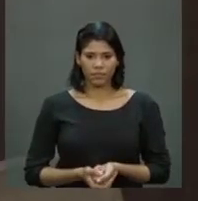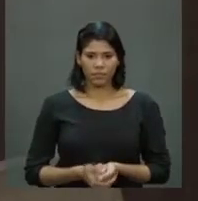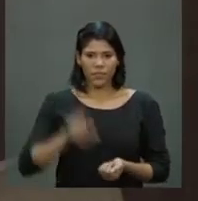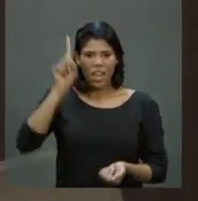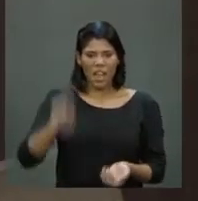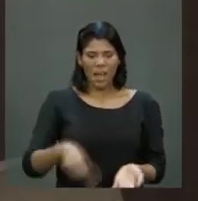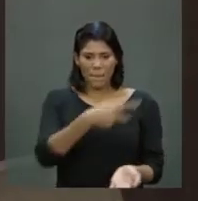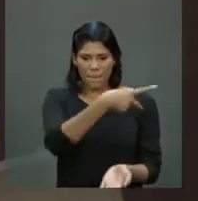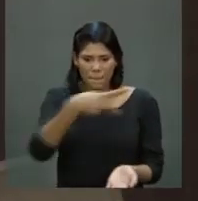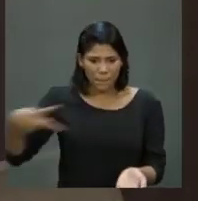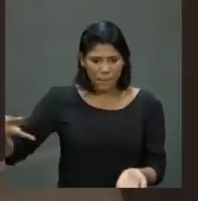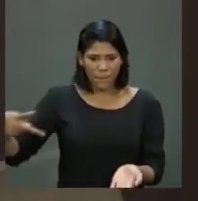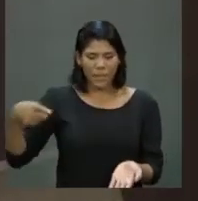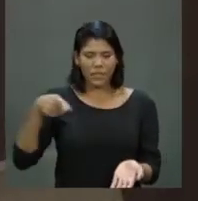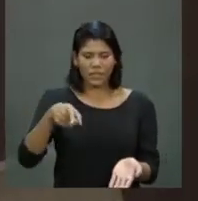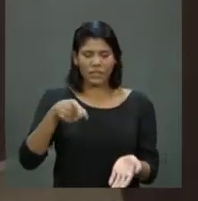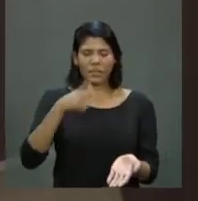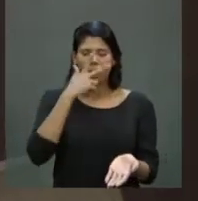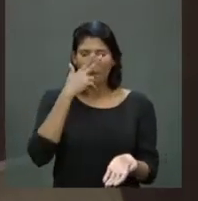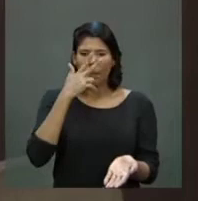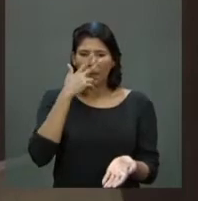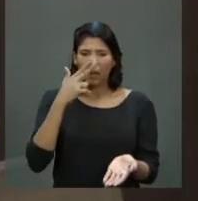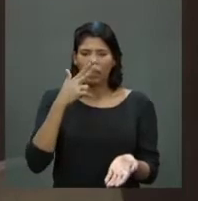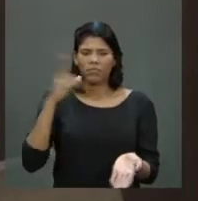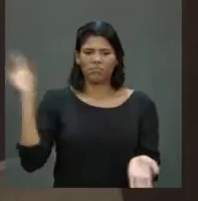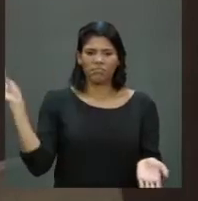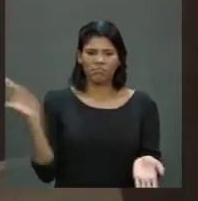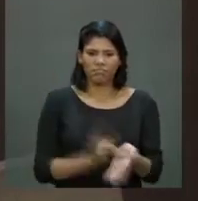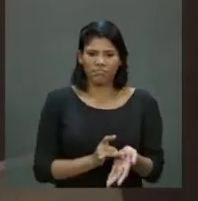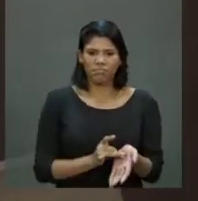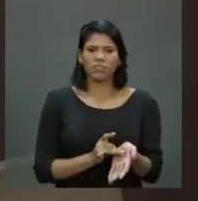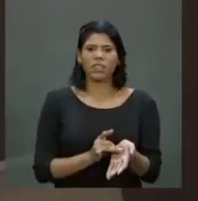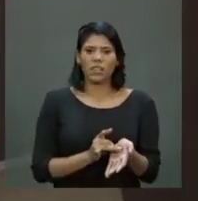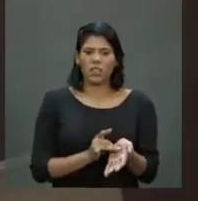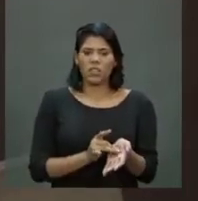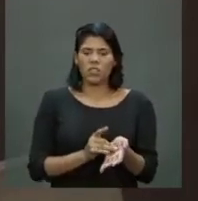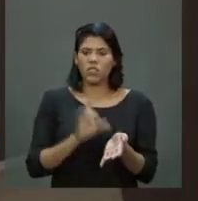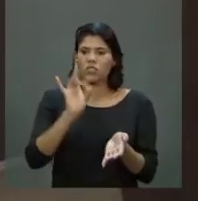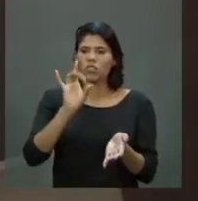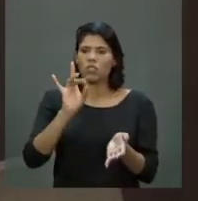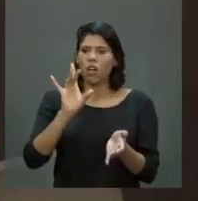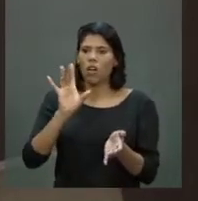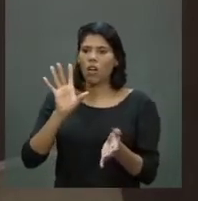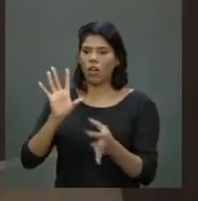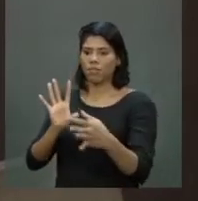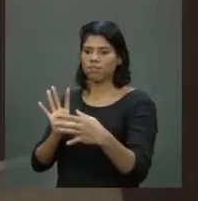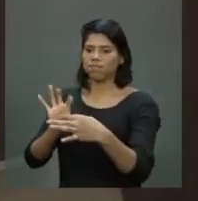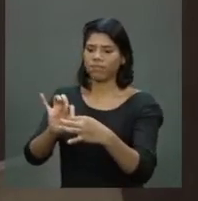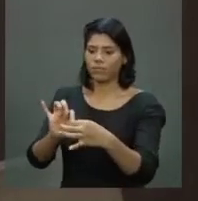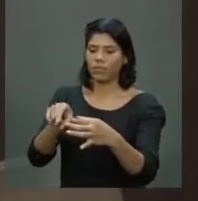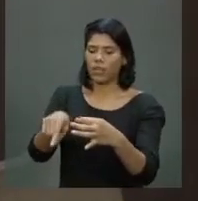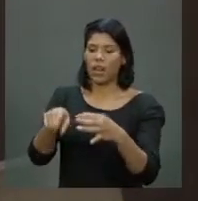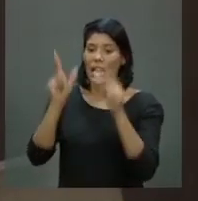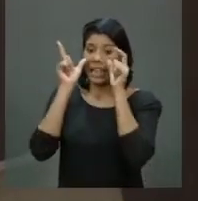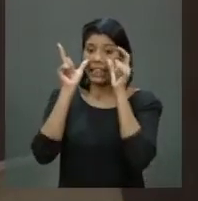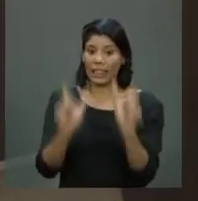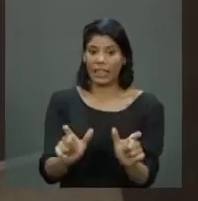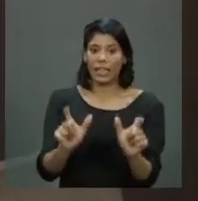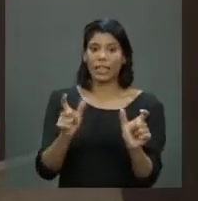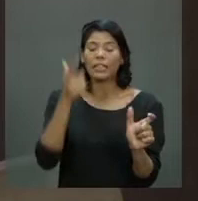um presidente alinhado com os interesses da mais